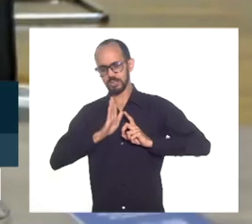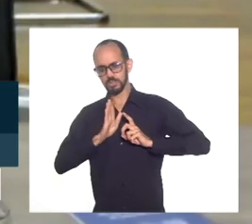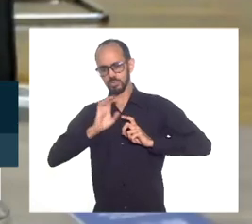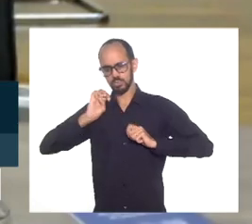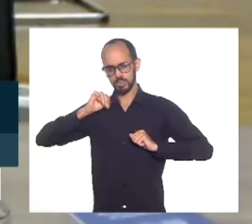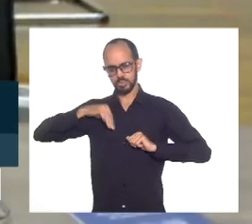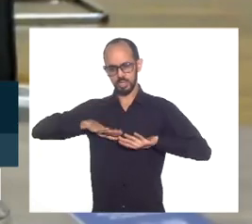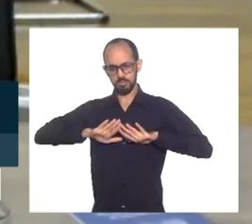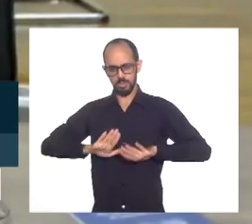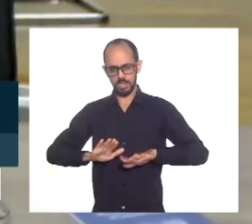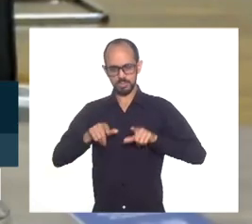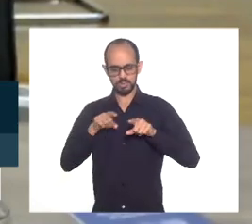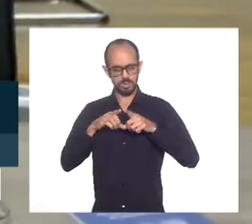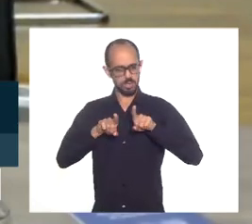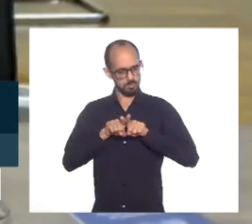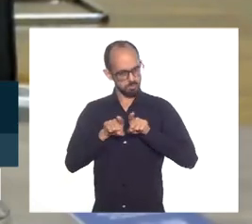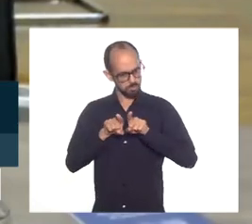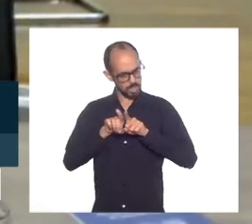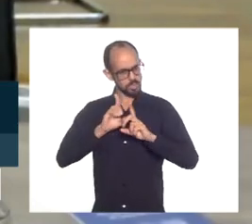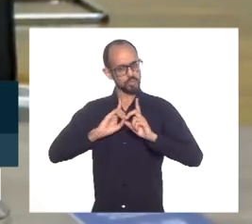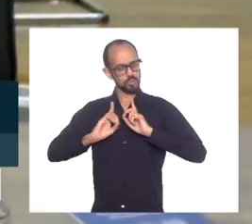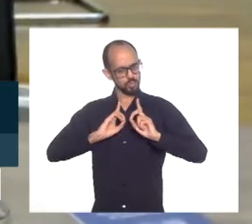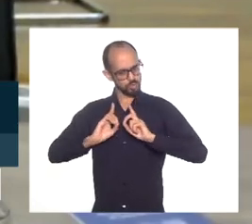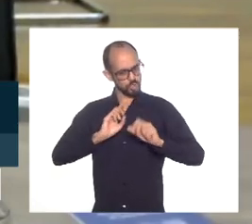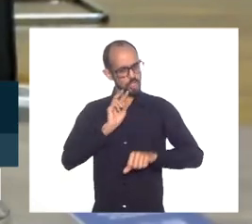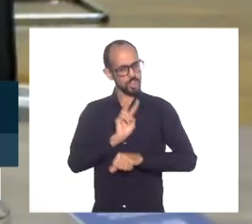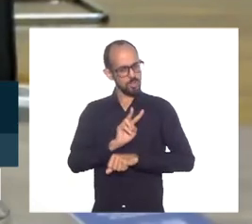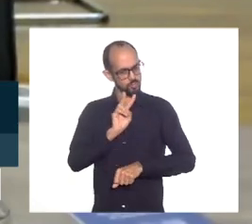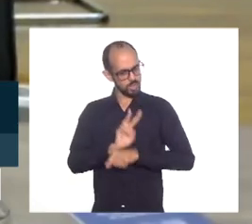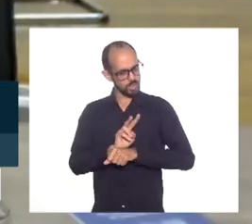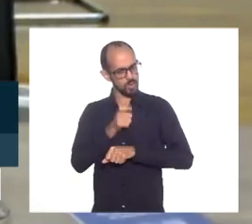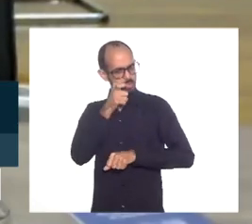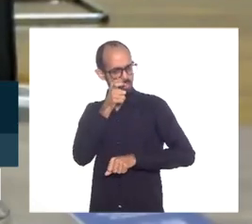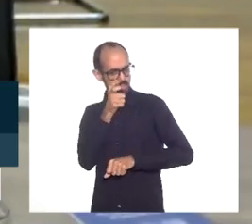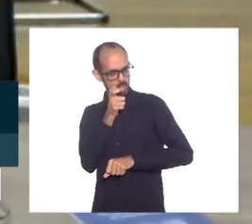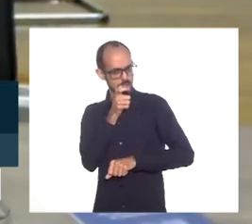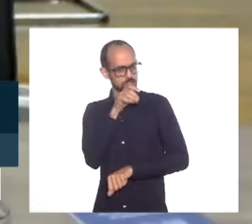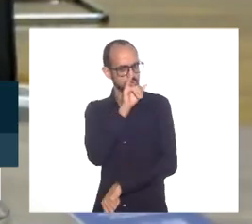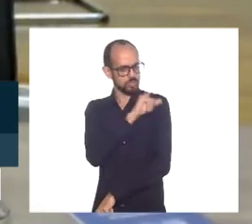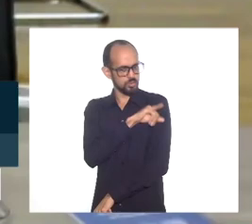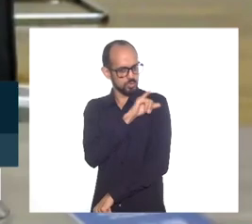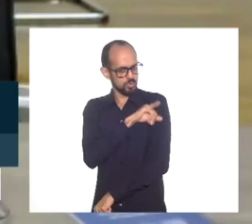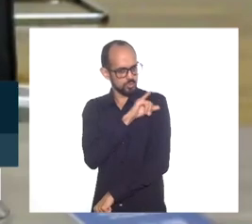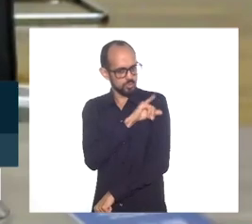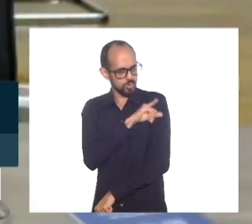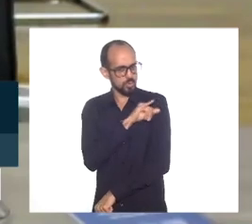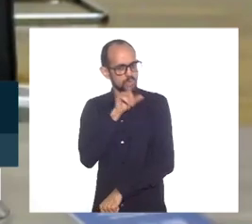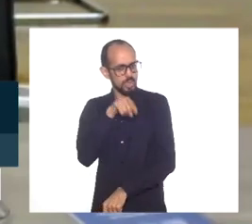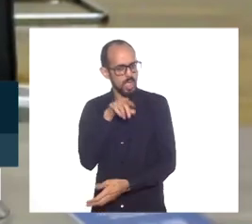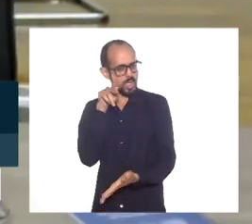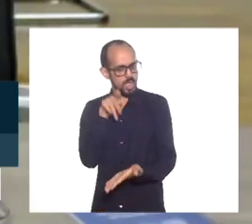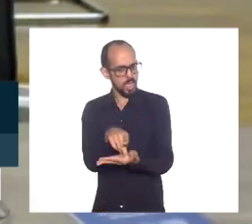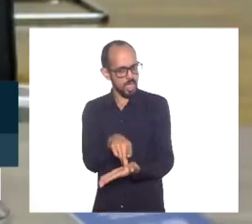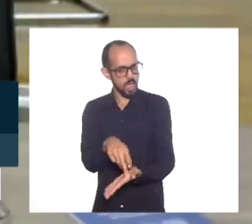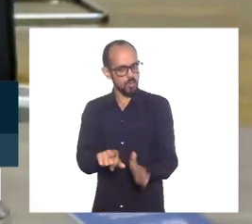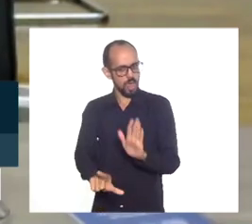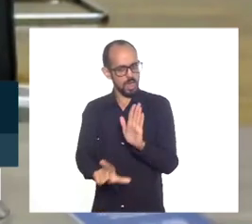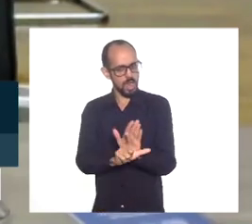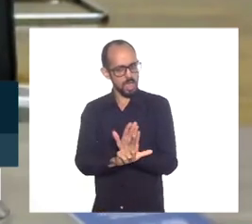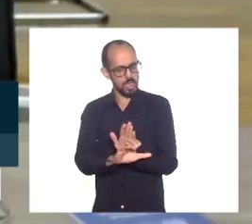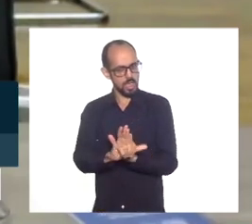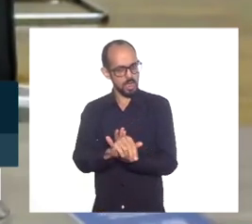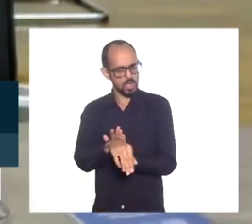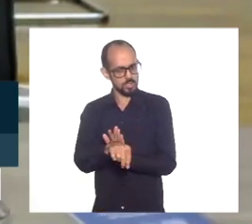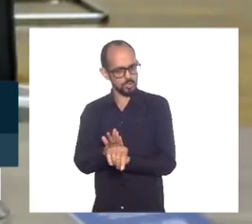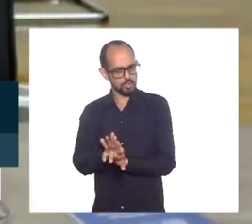discutir, mas também discutir mais região e defender os nossos interesses, que sejam interesses legítimos, como esse da Lei Candir, como o